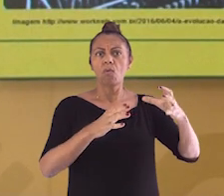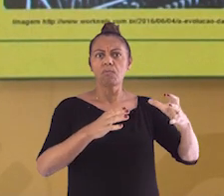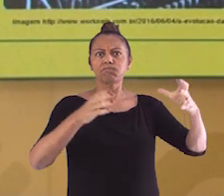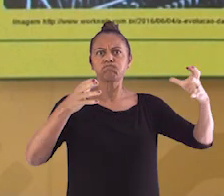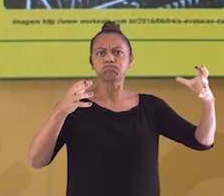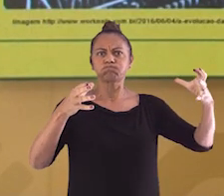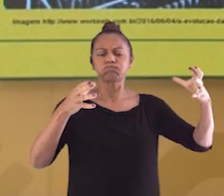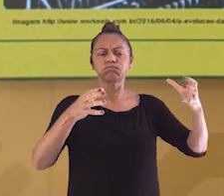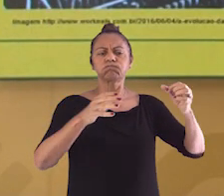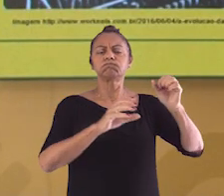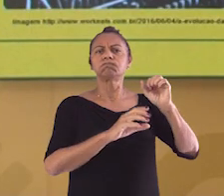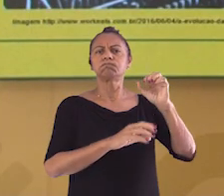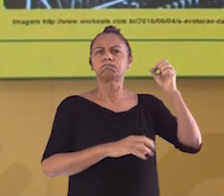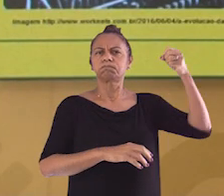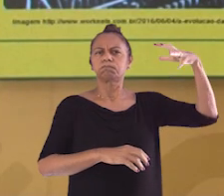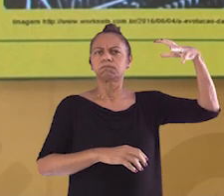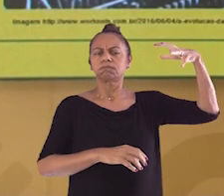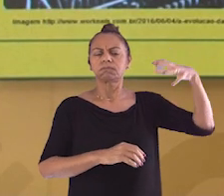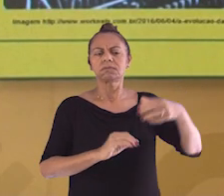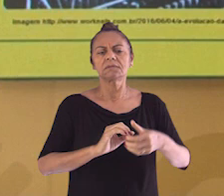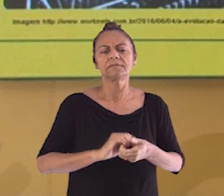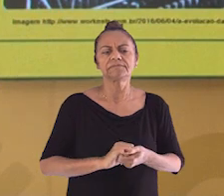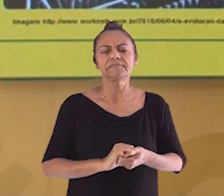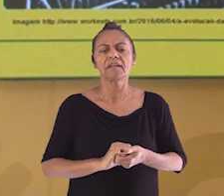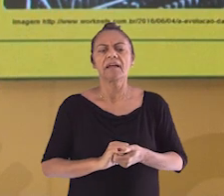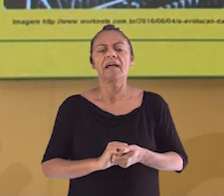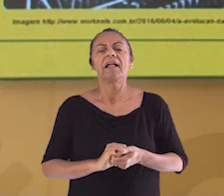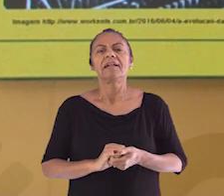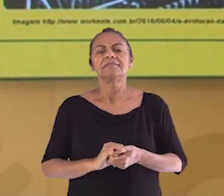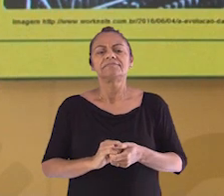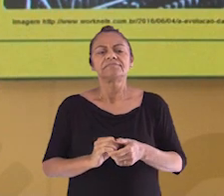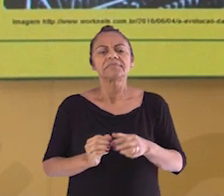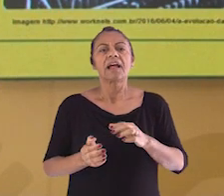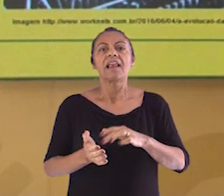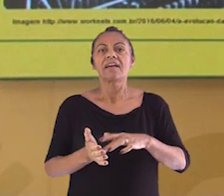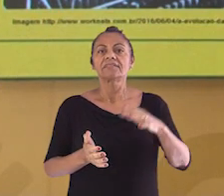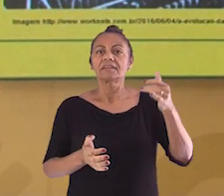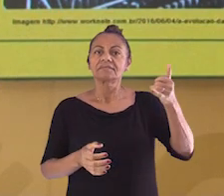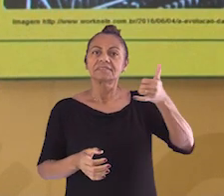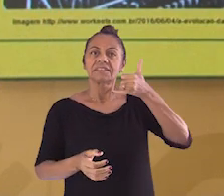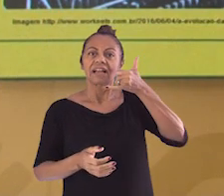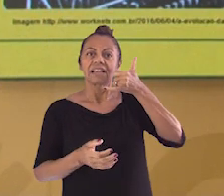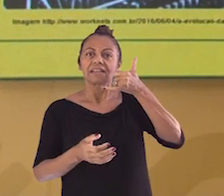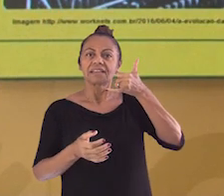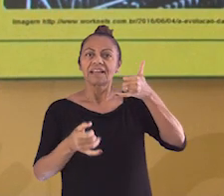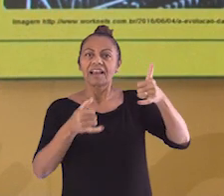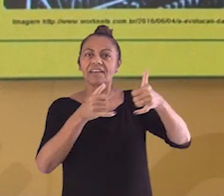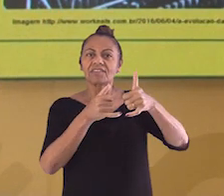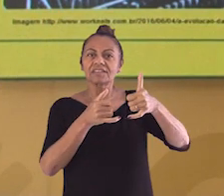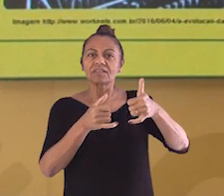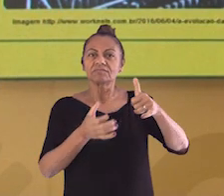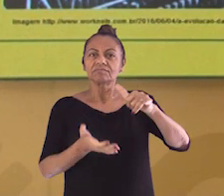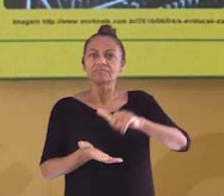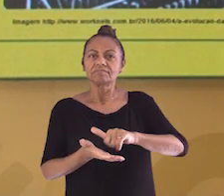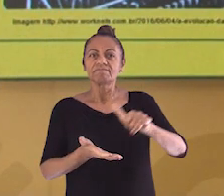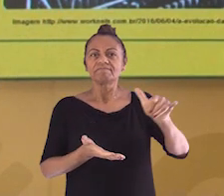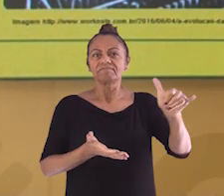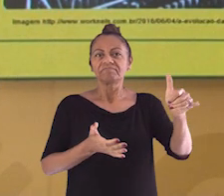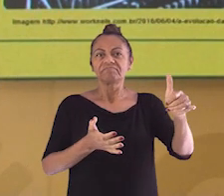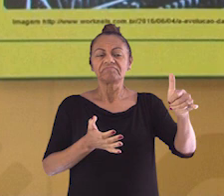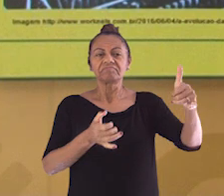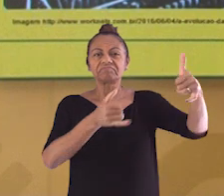telefones tinham no início uma central telefônica que fazia as ligações. Surgem nessa segunda